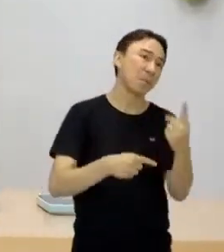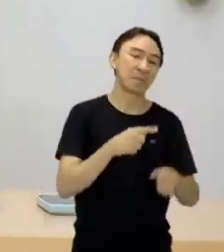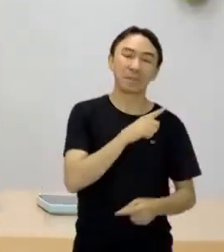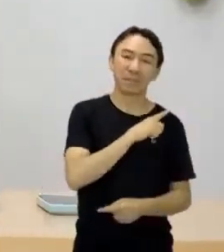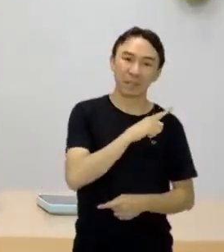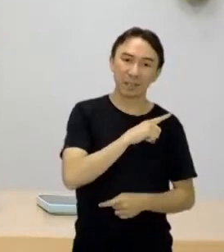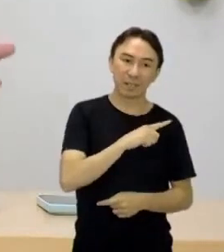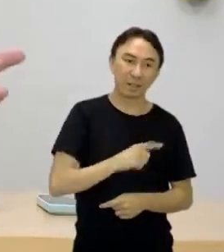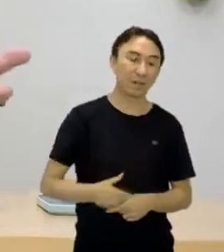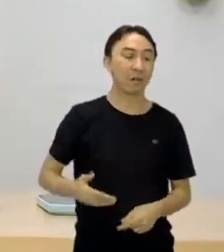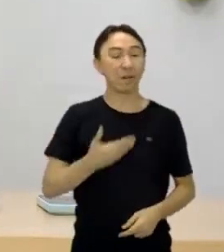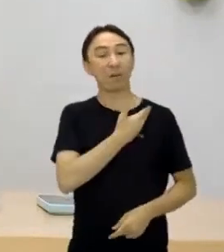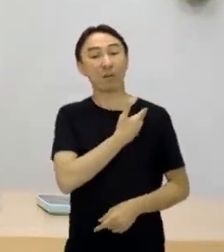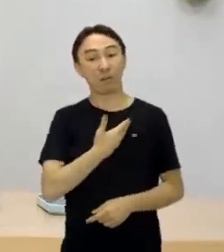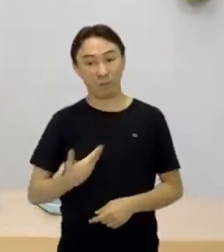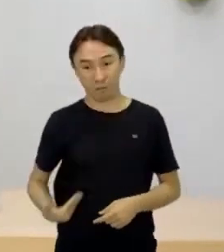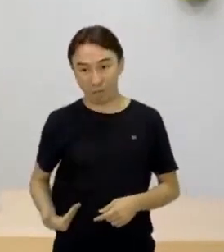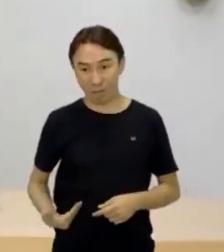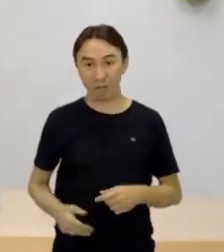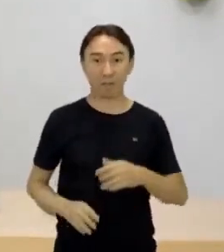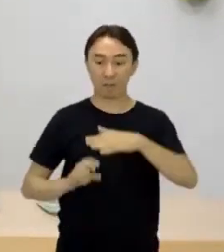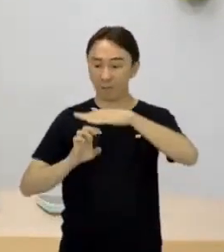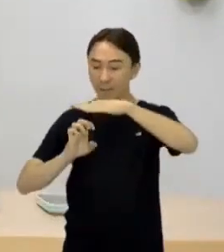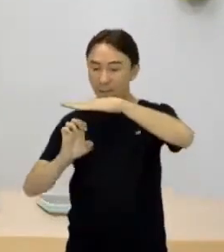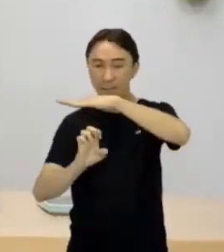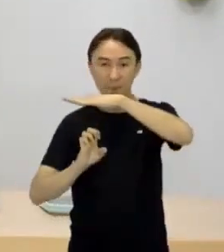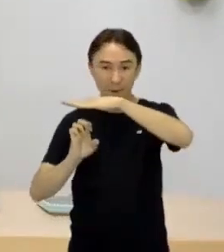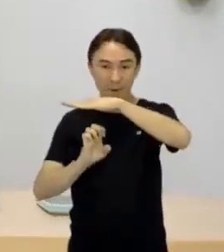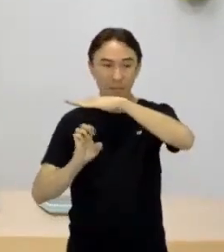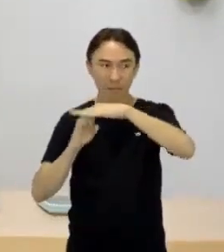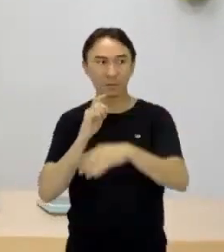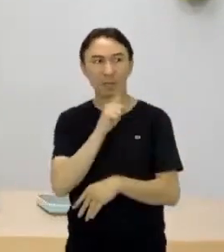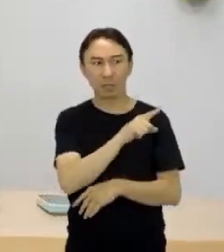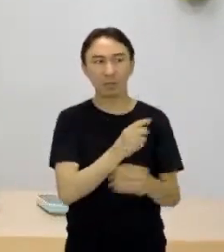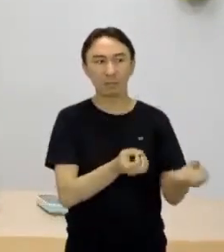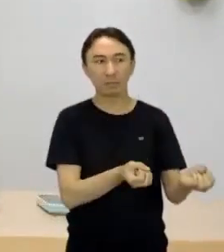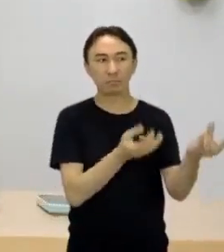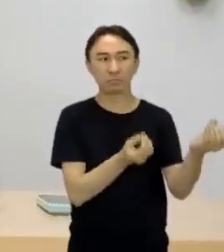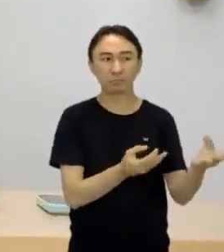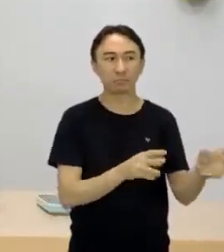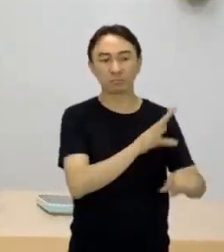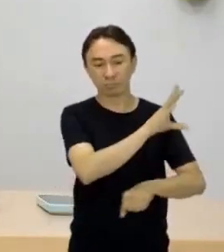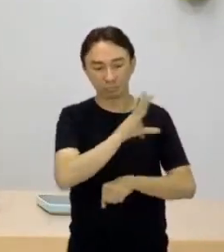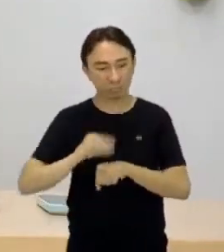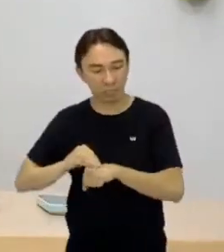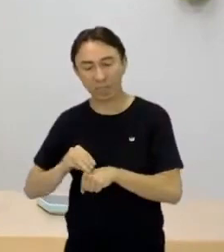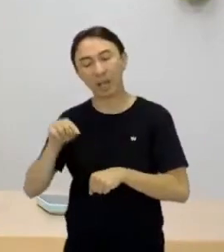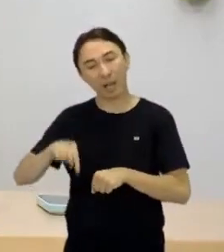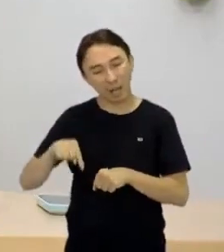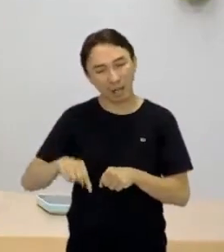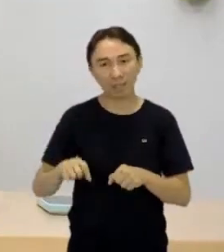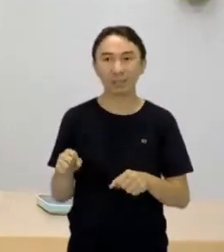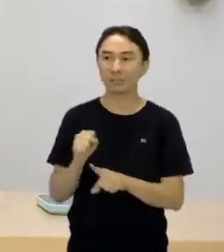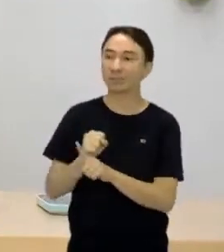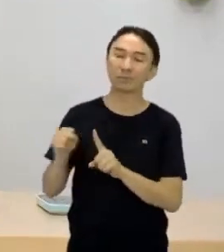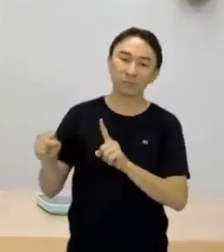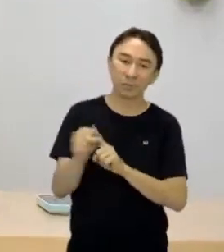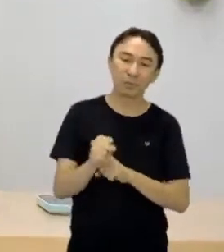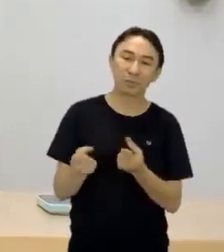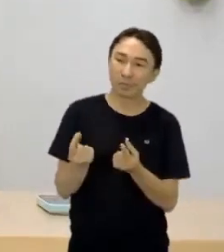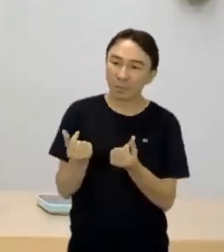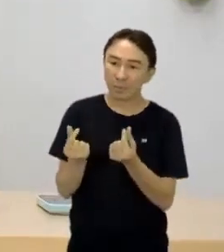empresa, ele pode relacionar aí, né, com os aspectos socioeconômicos do país, né, do estado, até